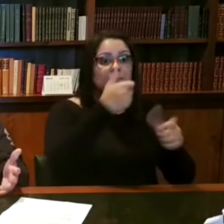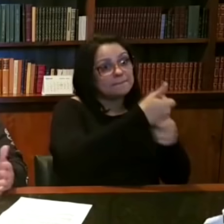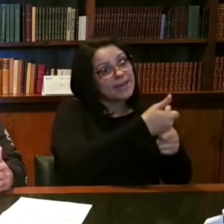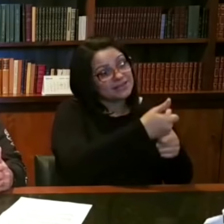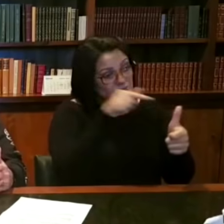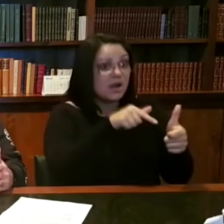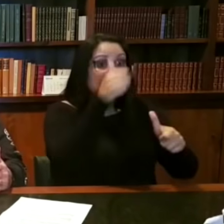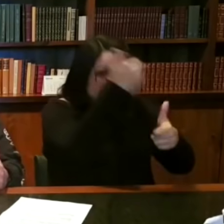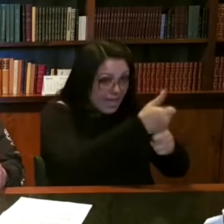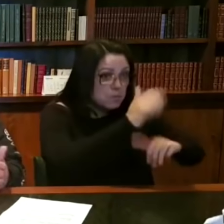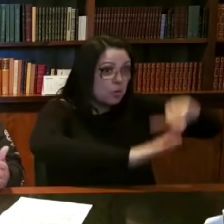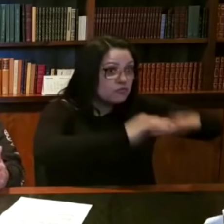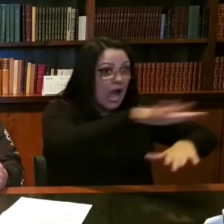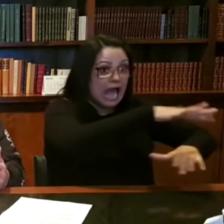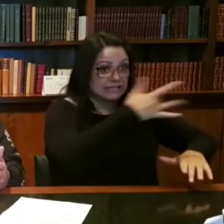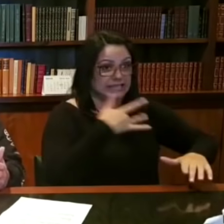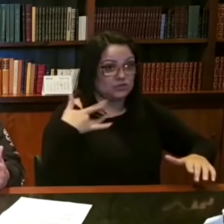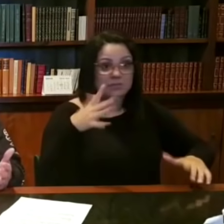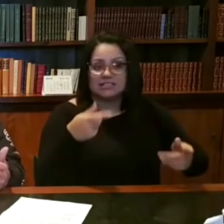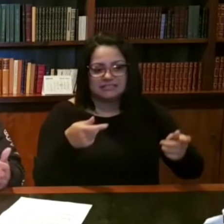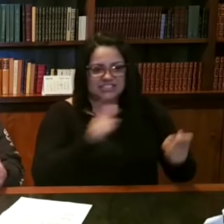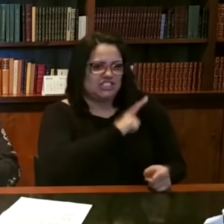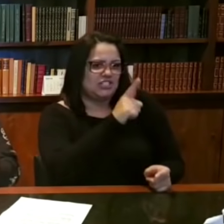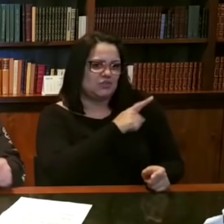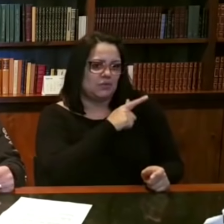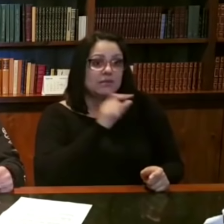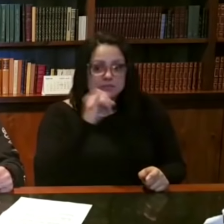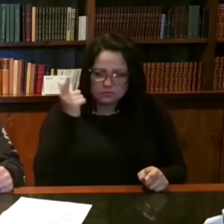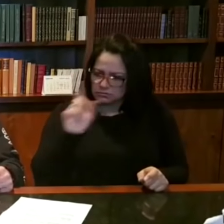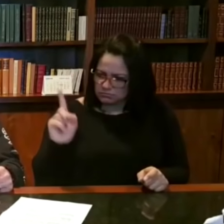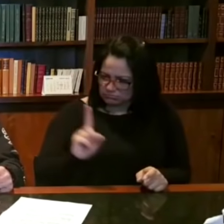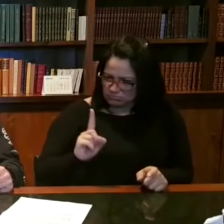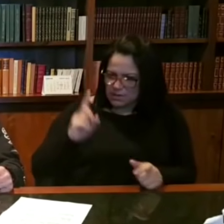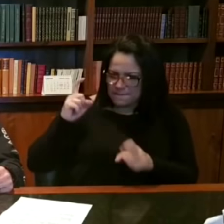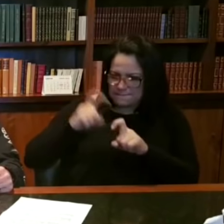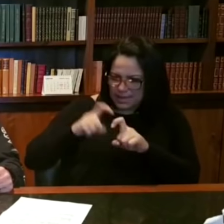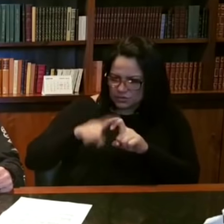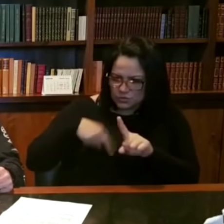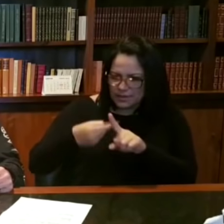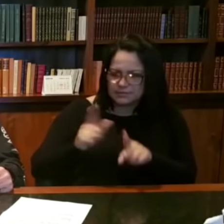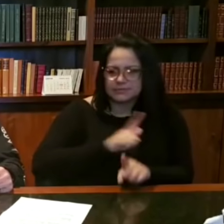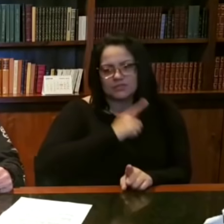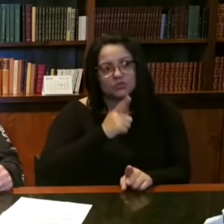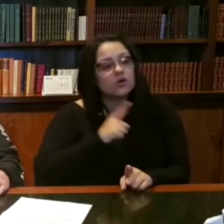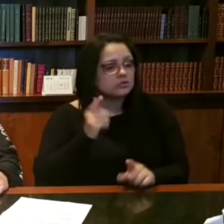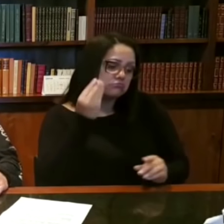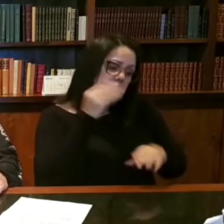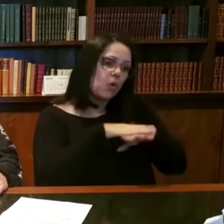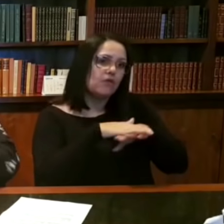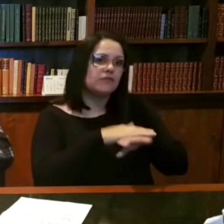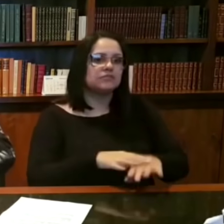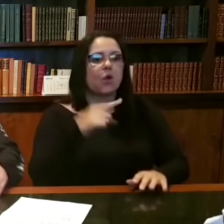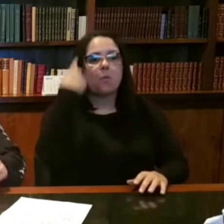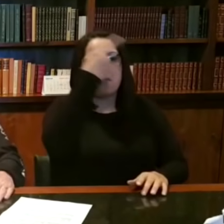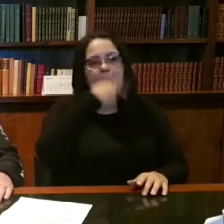dificilmente é gestor também, né? Mas tudo bem, mas se aparecer um médico, gestor, de conversa com o Pazuello e vê como é que fica aí. Uma hora de